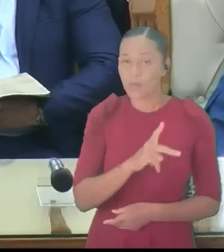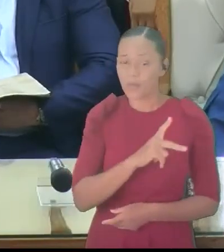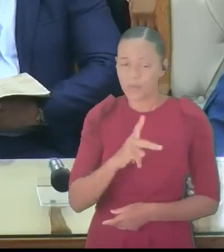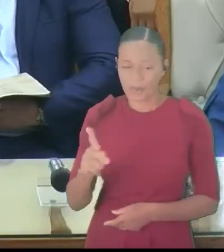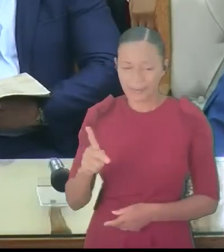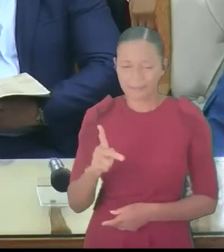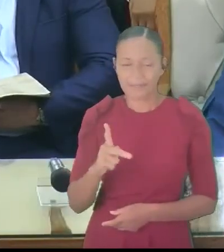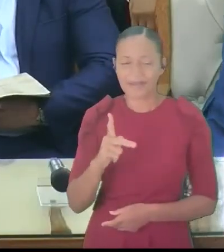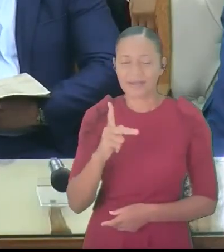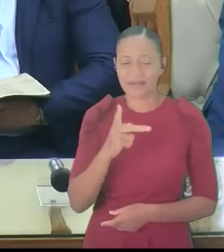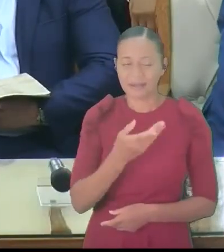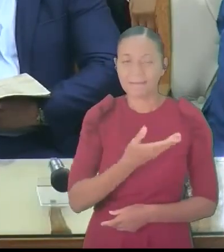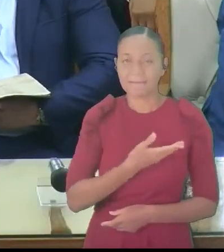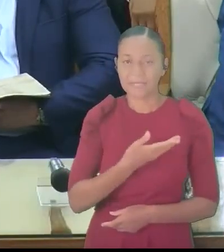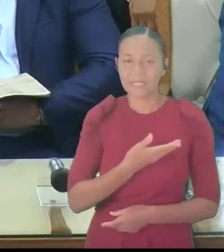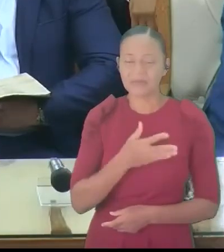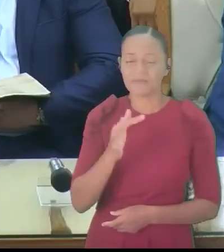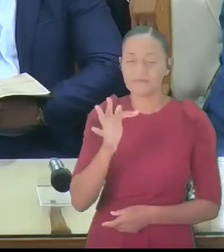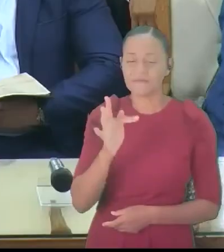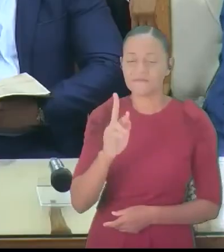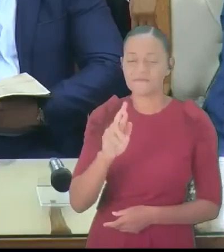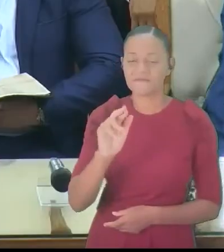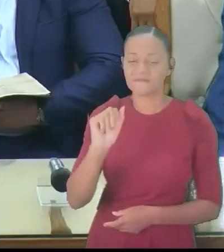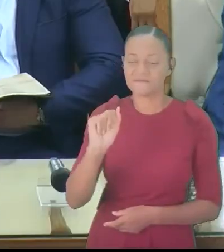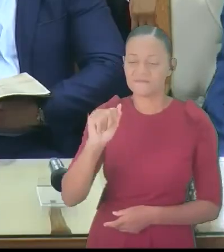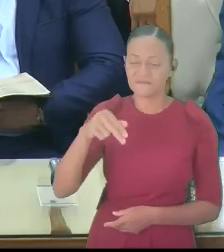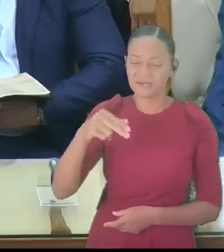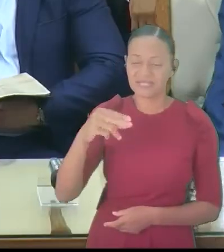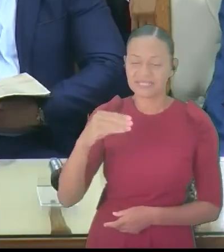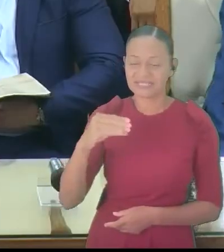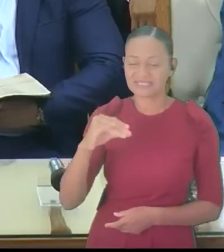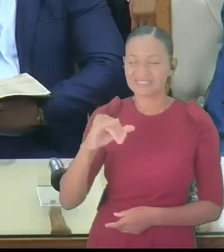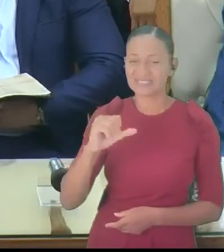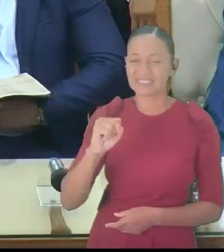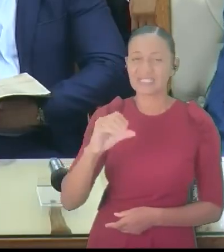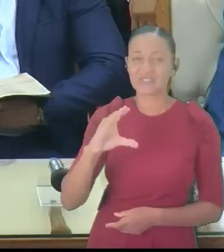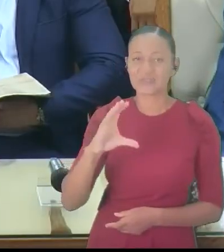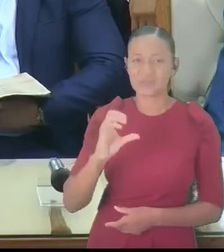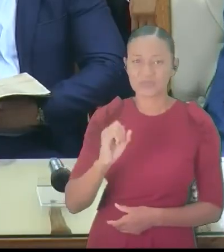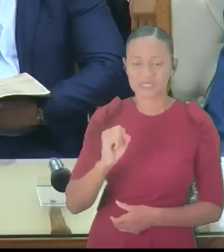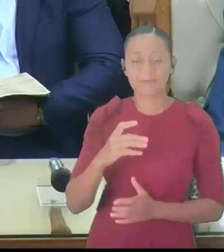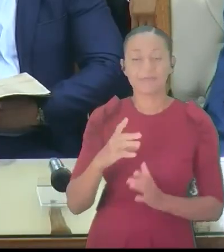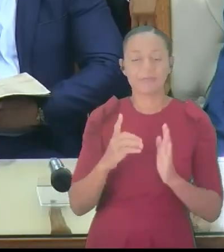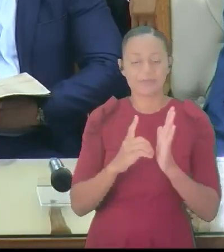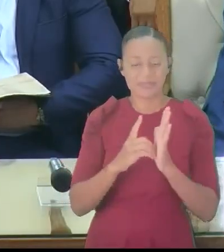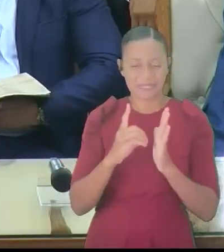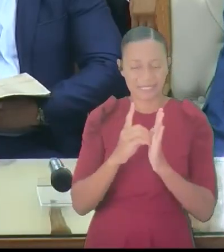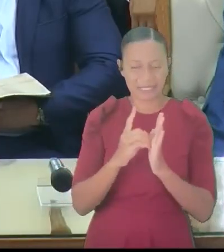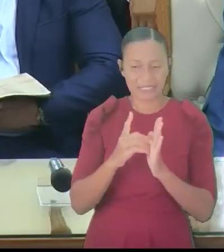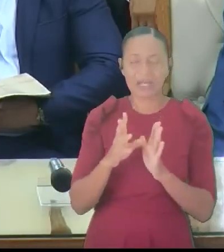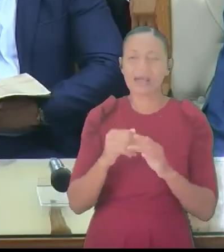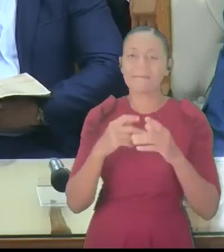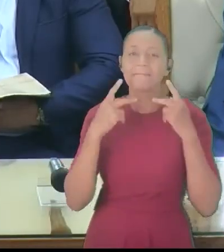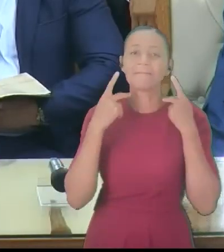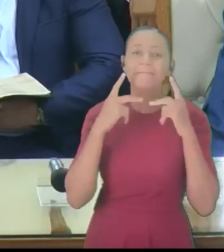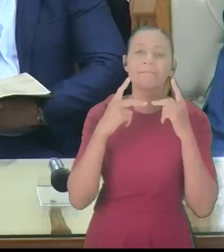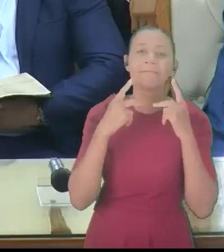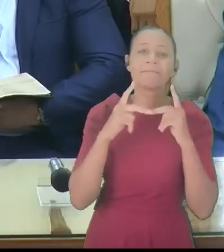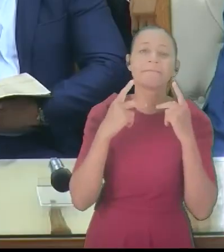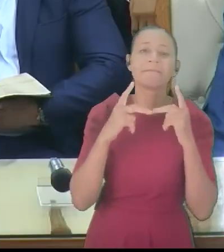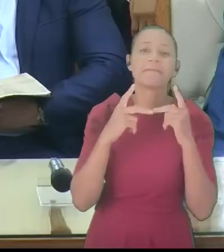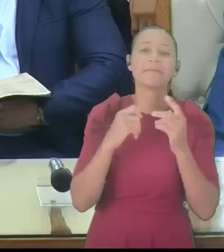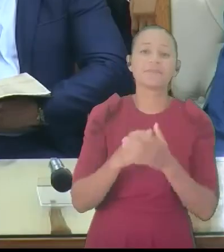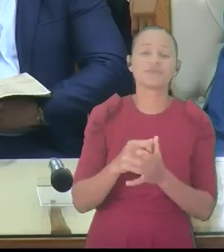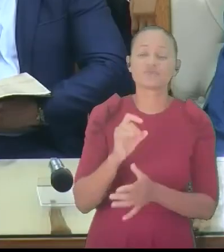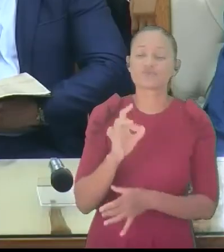de morrer, ele baixou, não um decreto, mas ele disse que os sermões não precisavam ser mais de